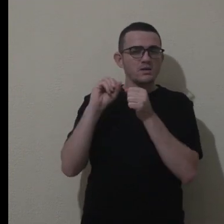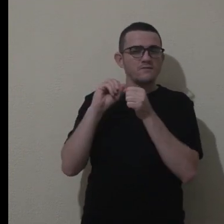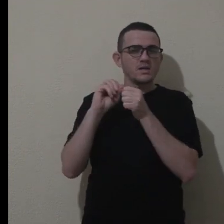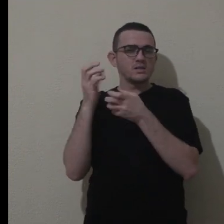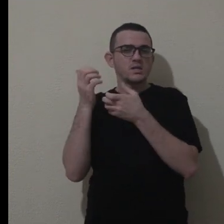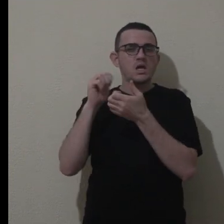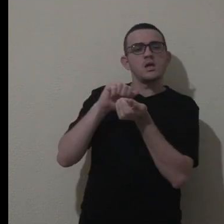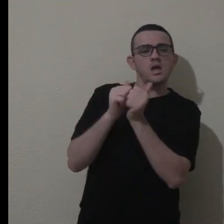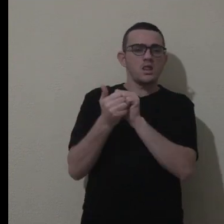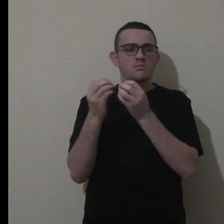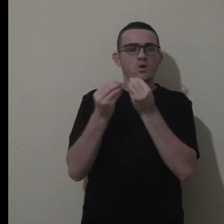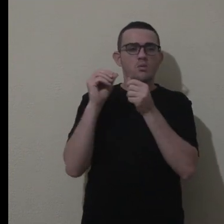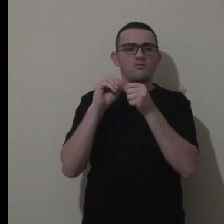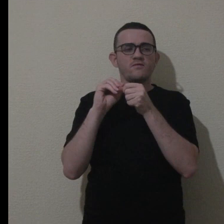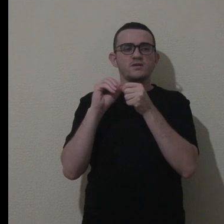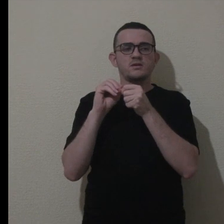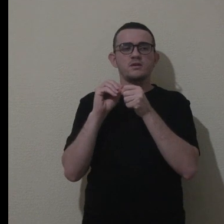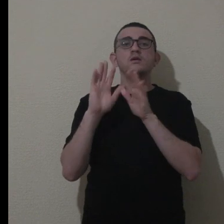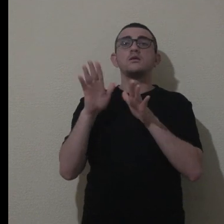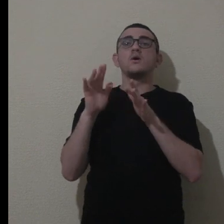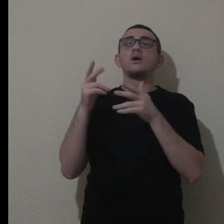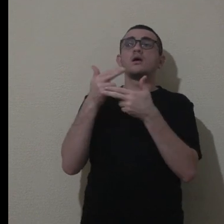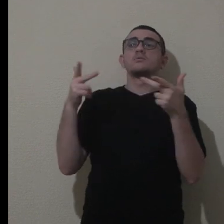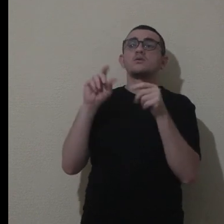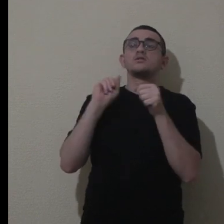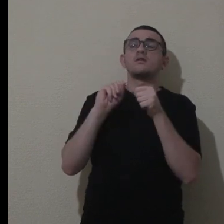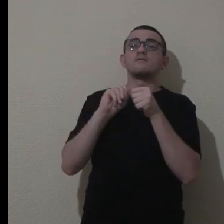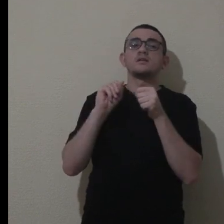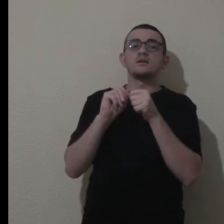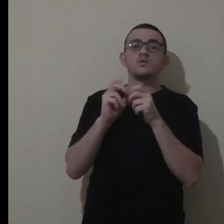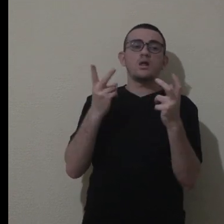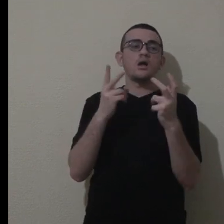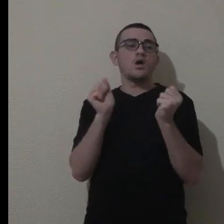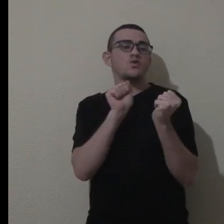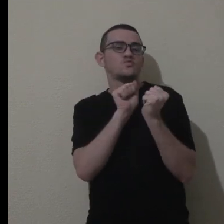poder hackear, né? Então, até o pessoal já está no comércio, tá?